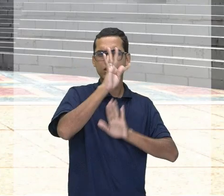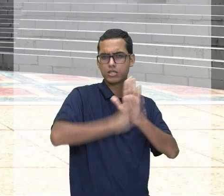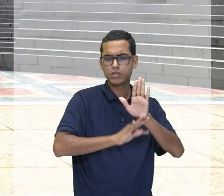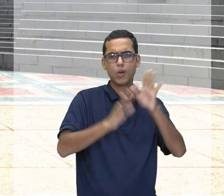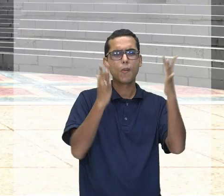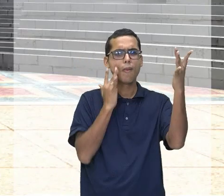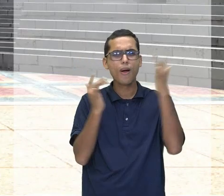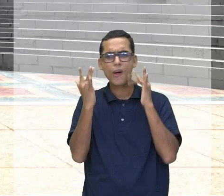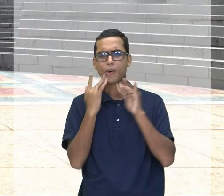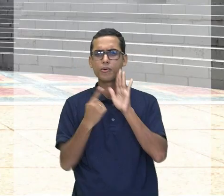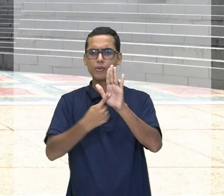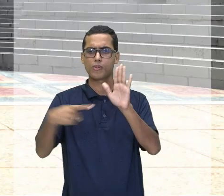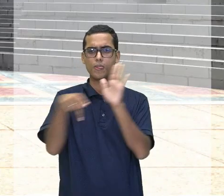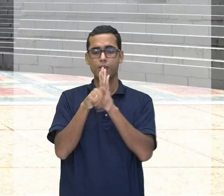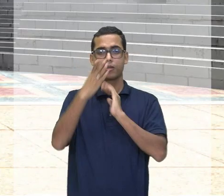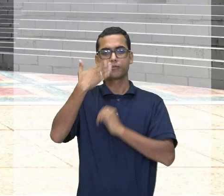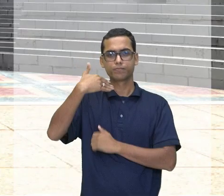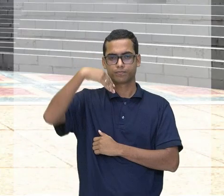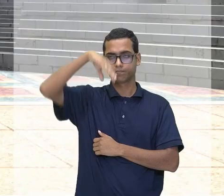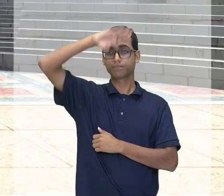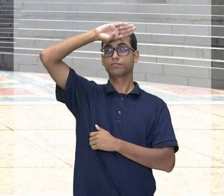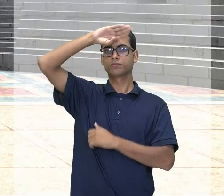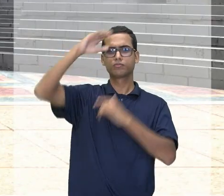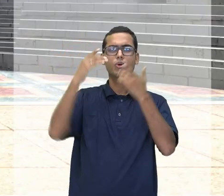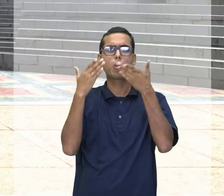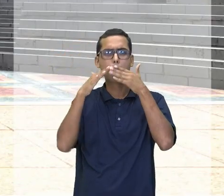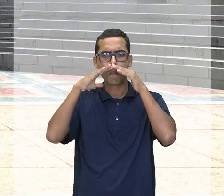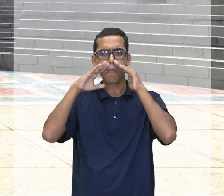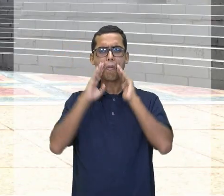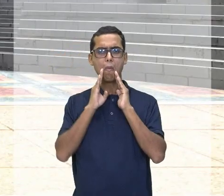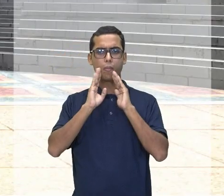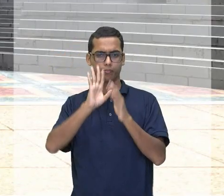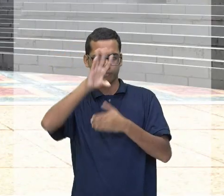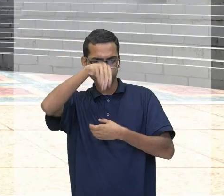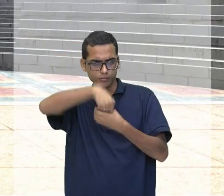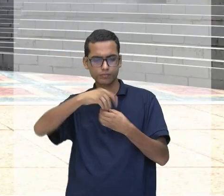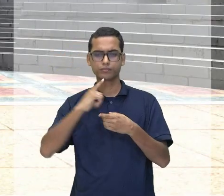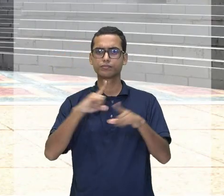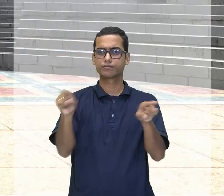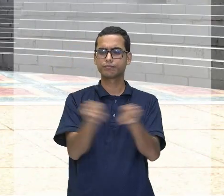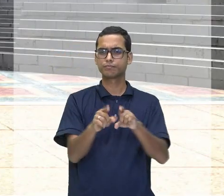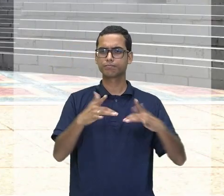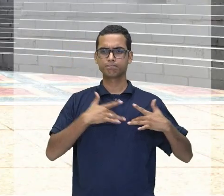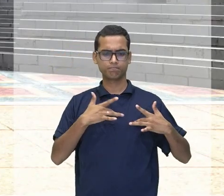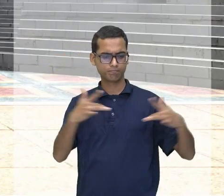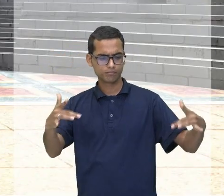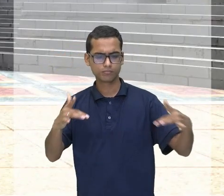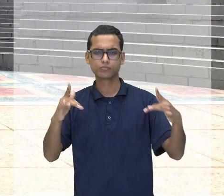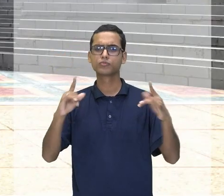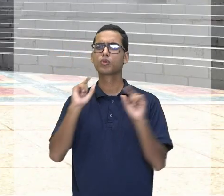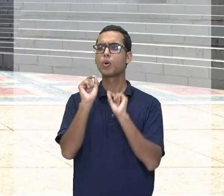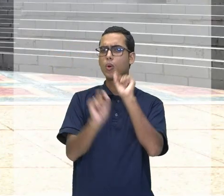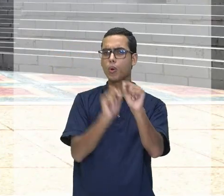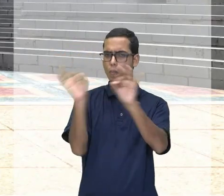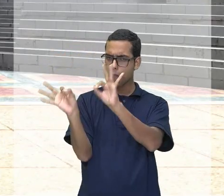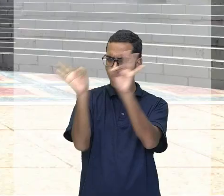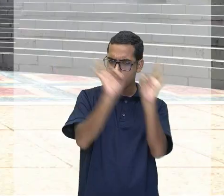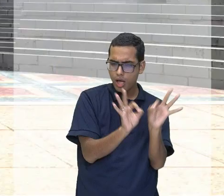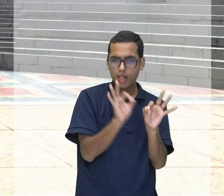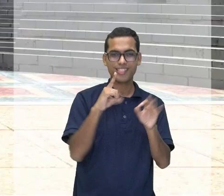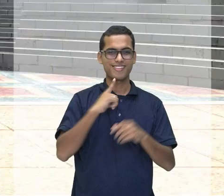tragédia, esses fatos, né, despertam aí essa compaixão, a piedade. Eles vêm acompanhado